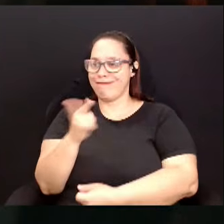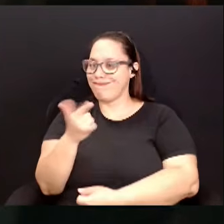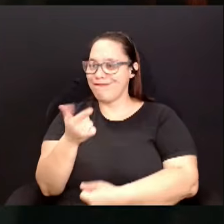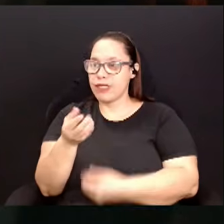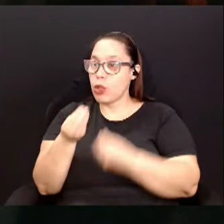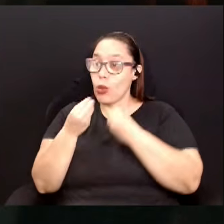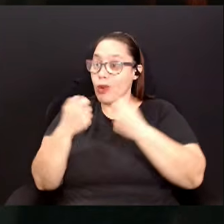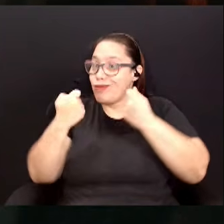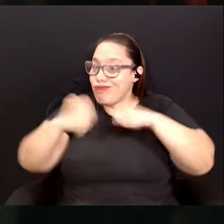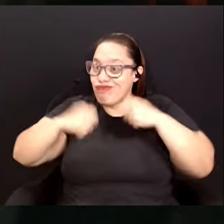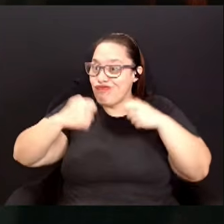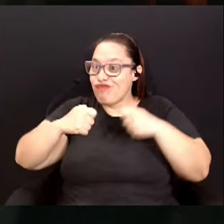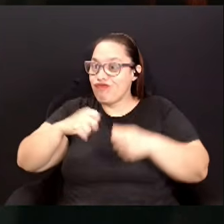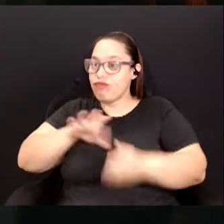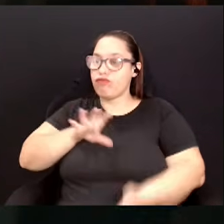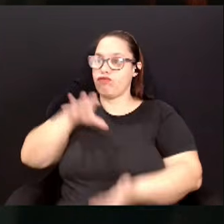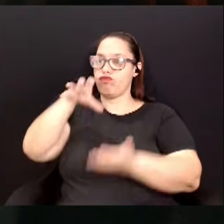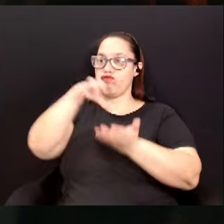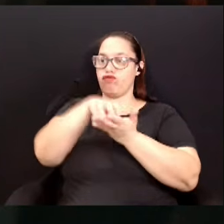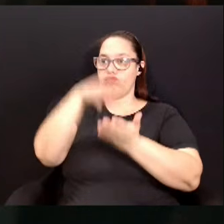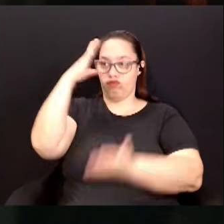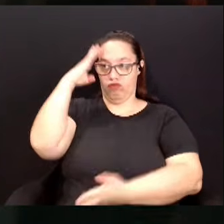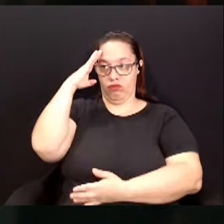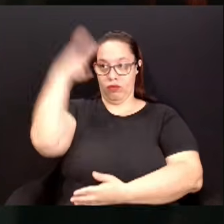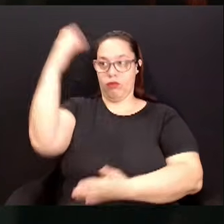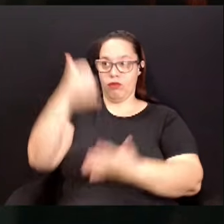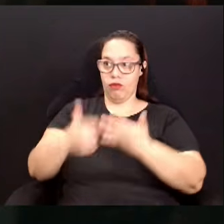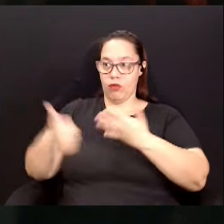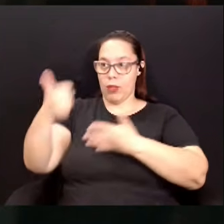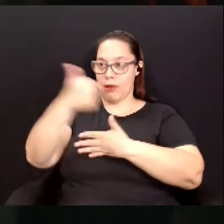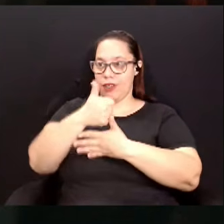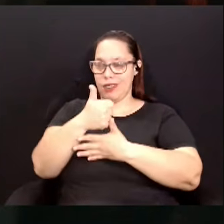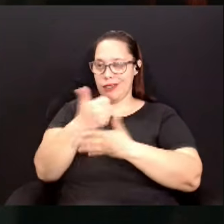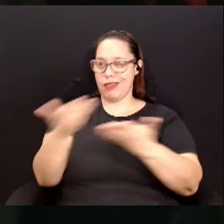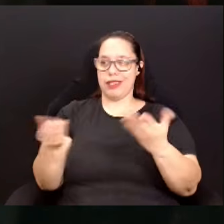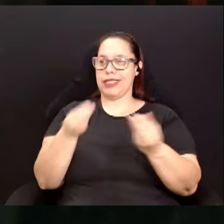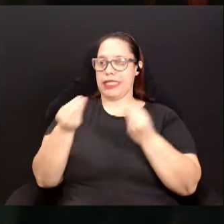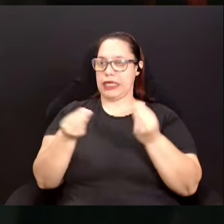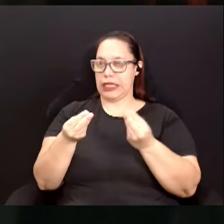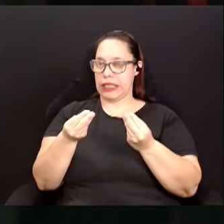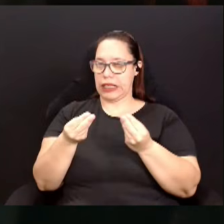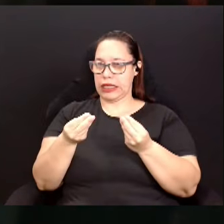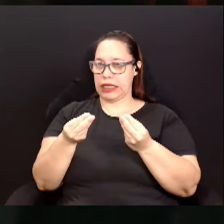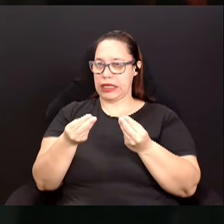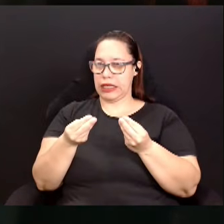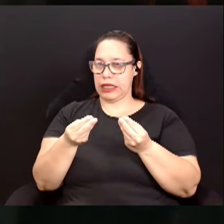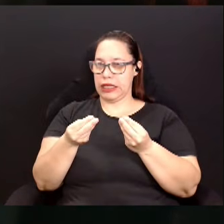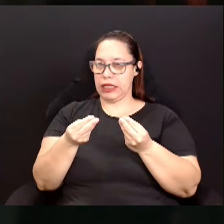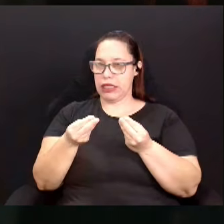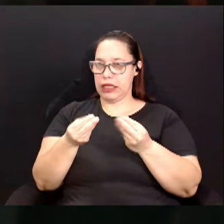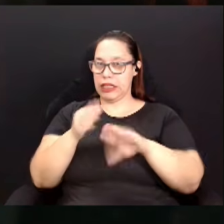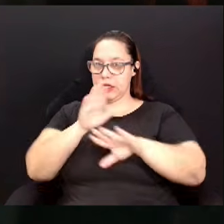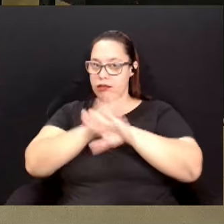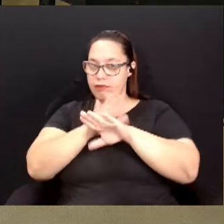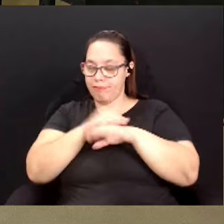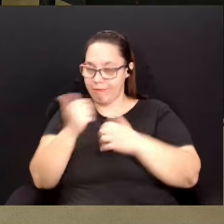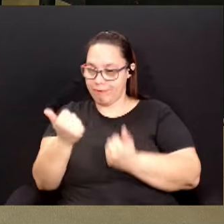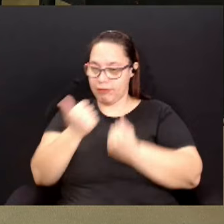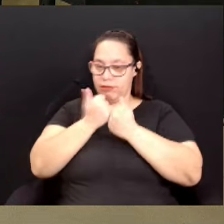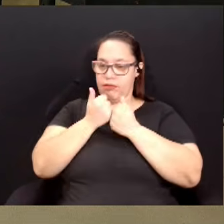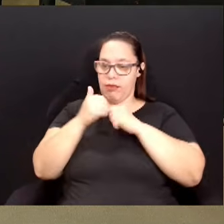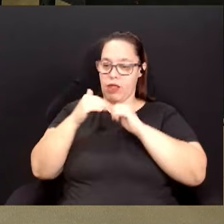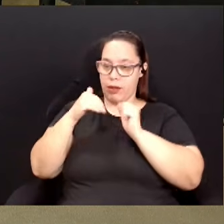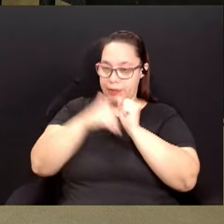ser o centro das atenções, ela funciona na verdade? Ela seria como um escudo para mascarar uma